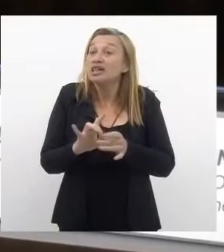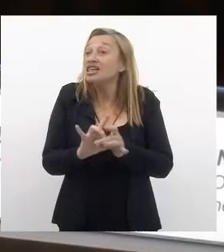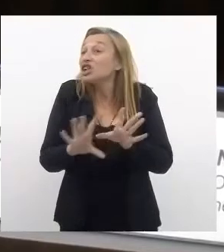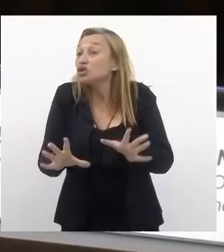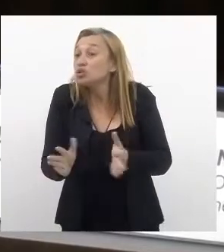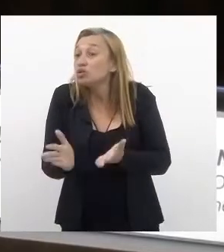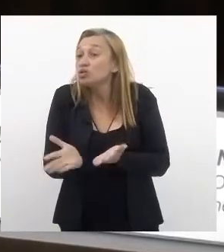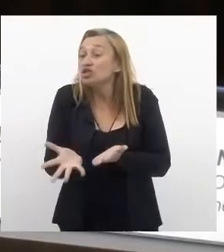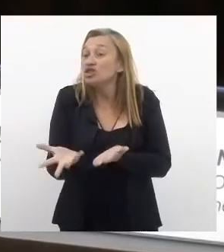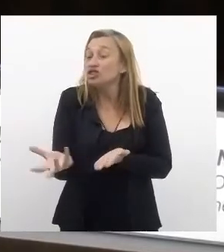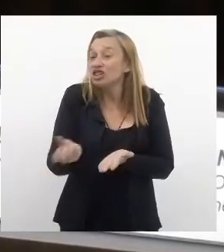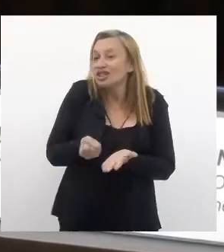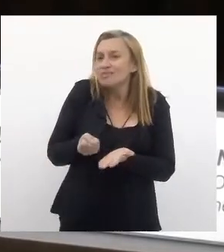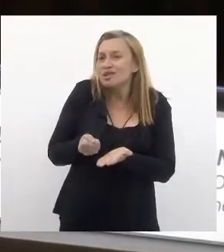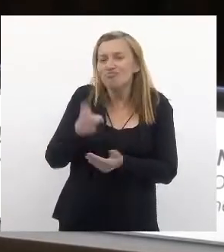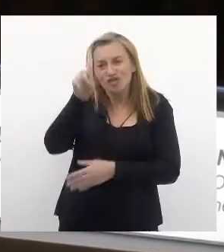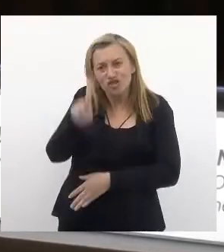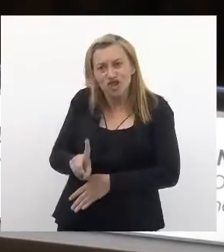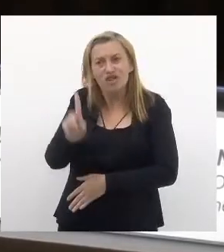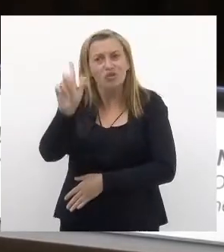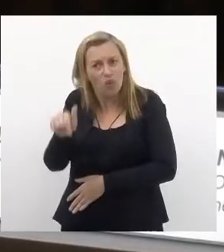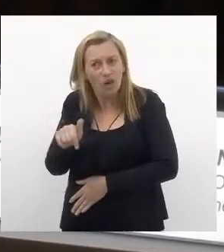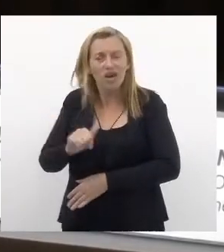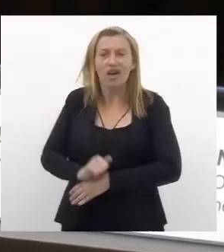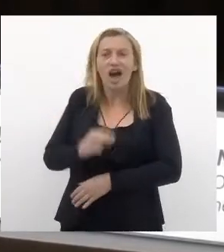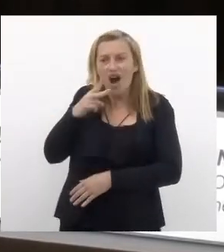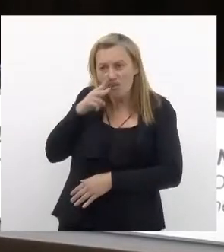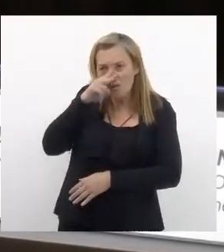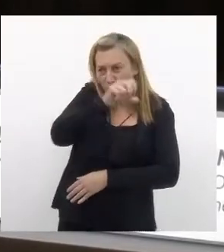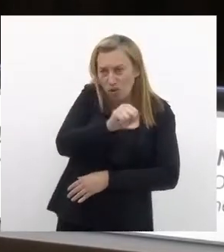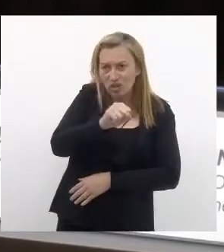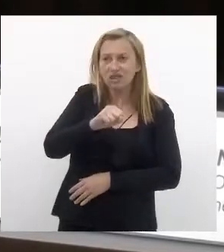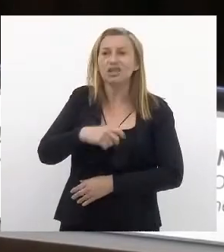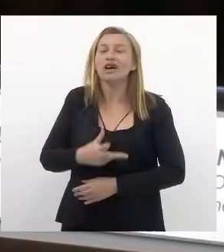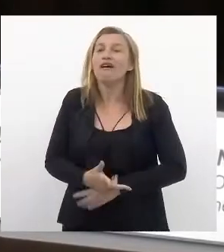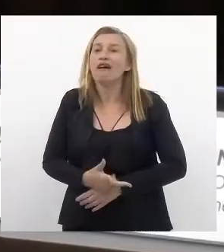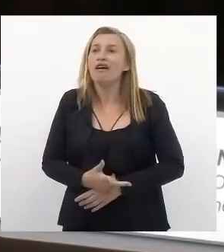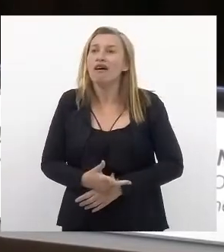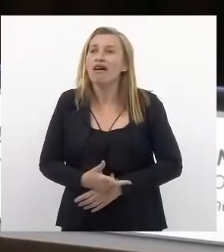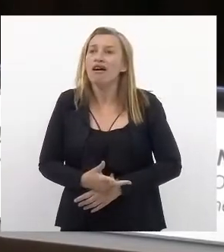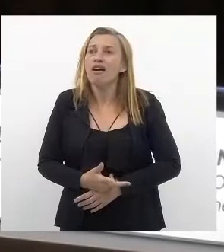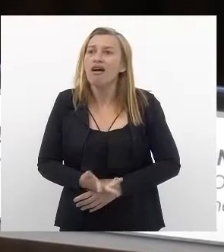o que era de direito, e a força